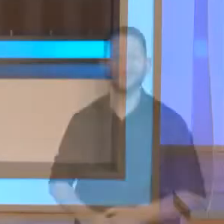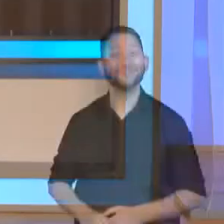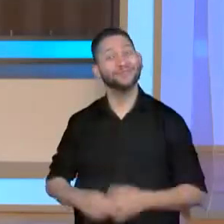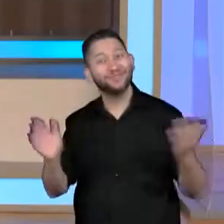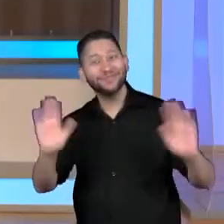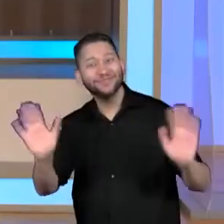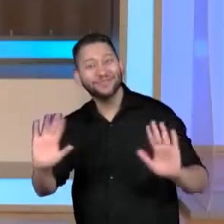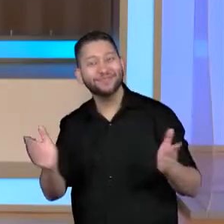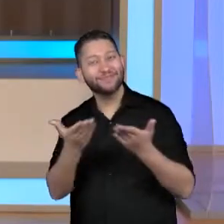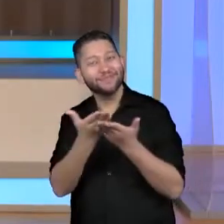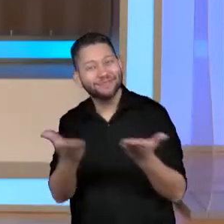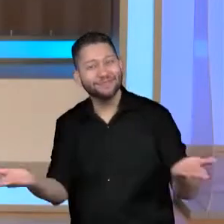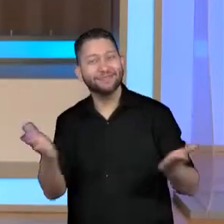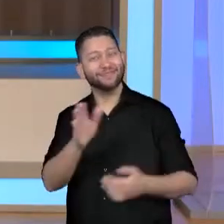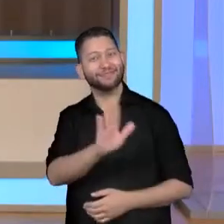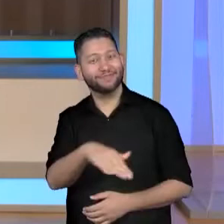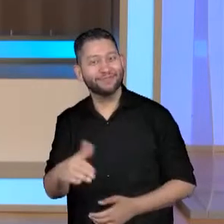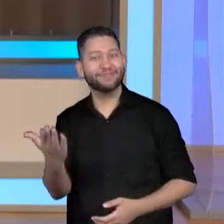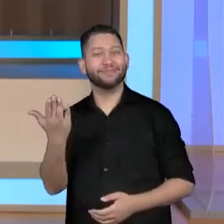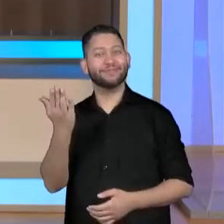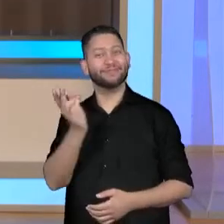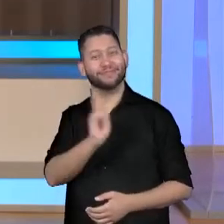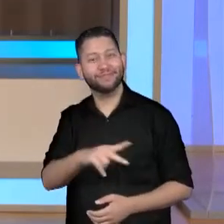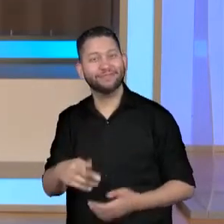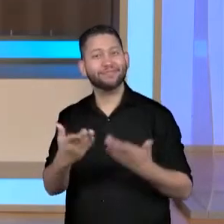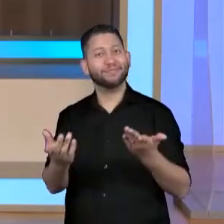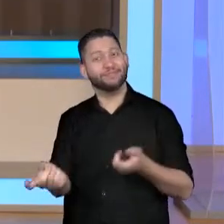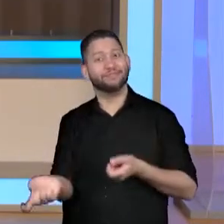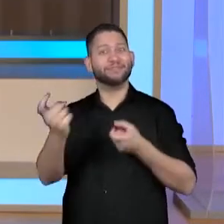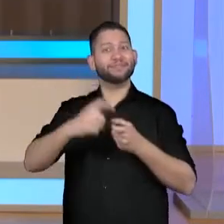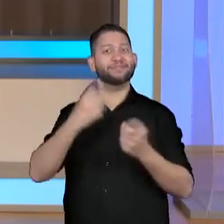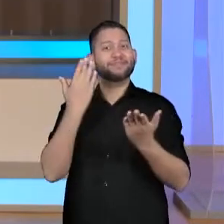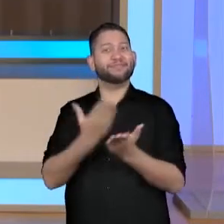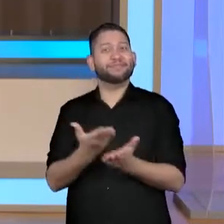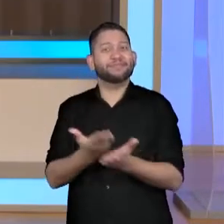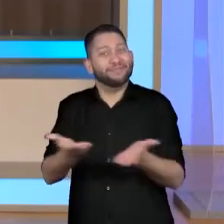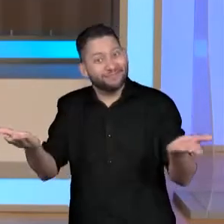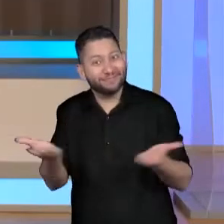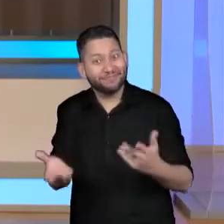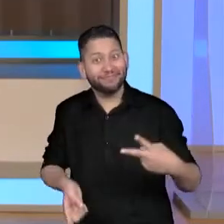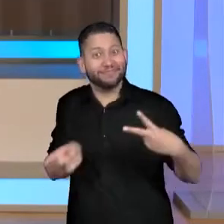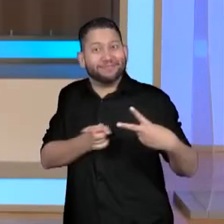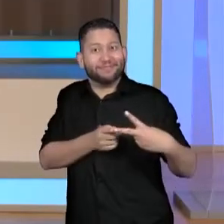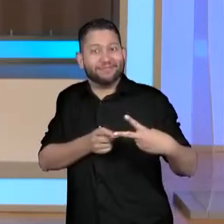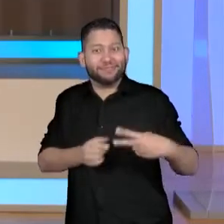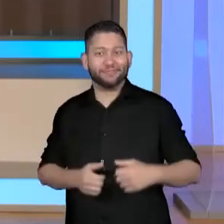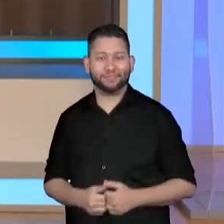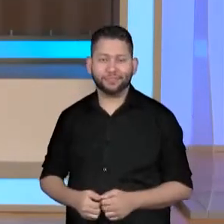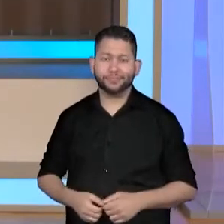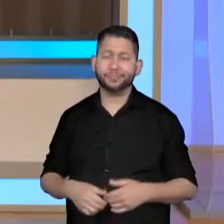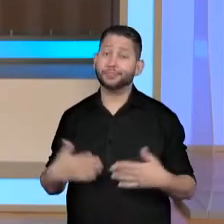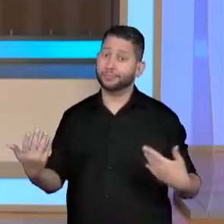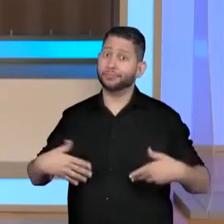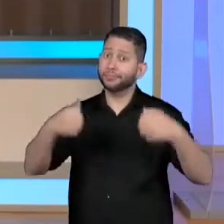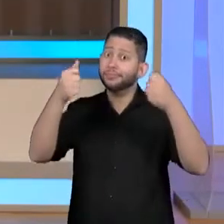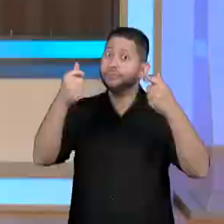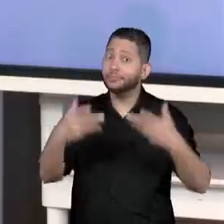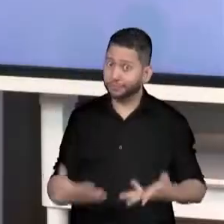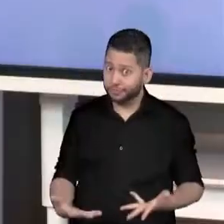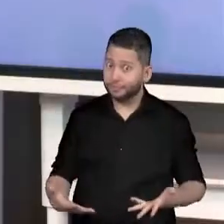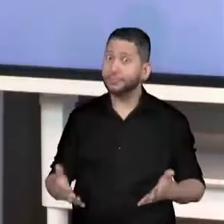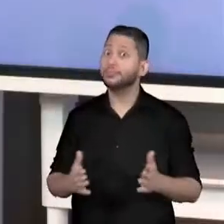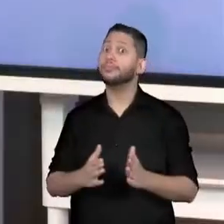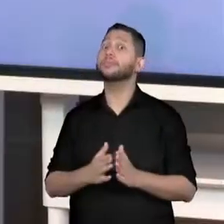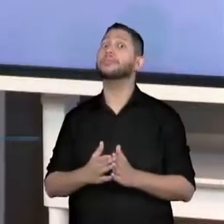Hi students and teachers, we are back, second class of the day, so let's have fun talking about our third term, right?